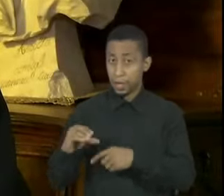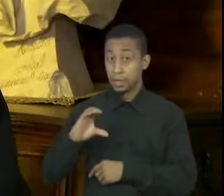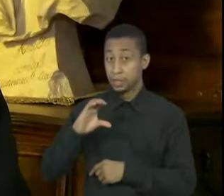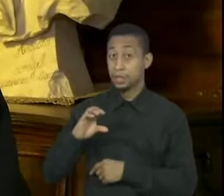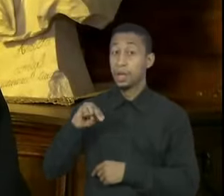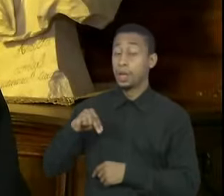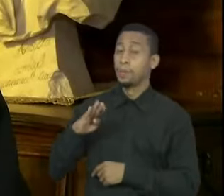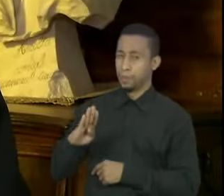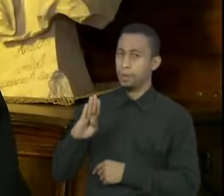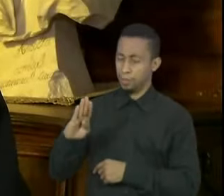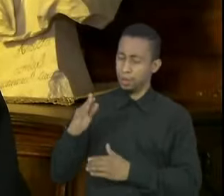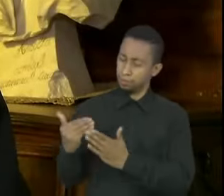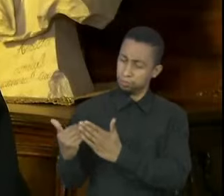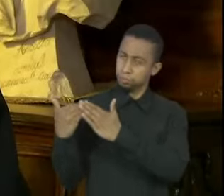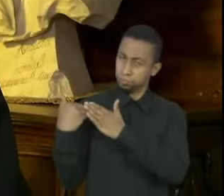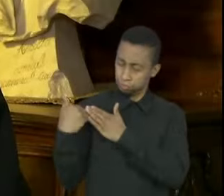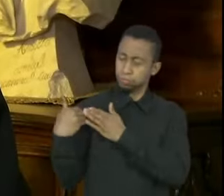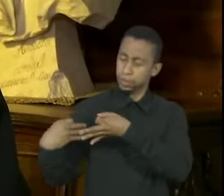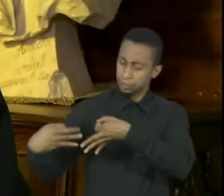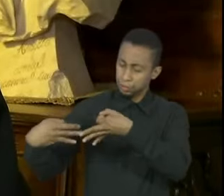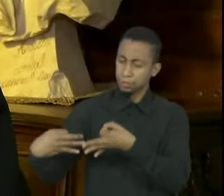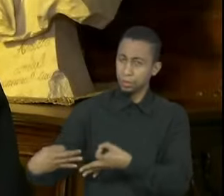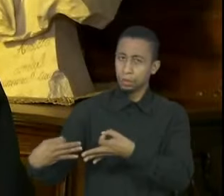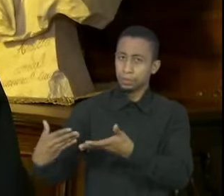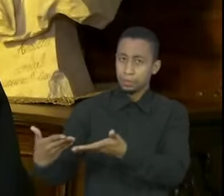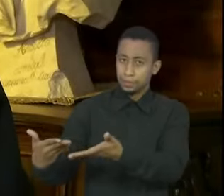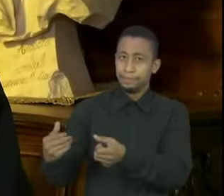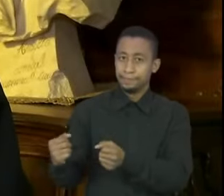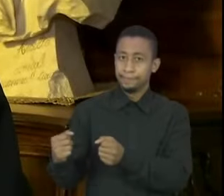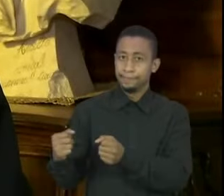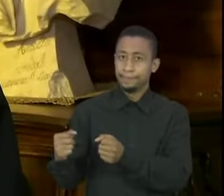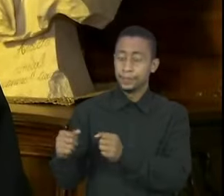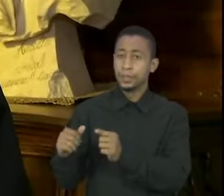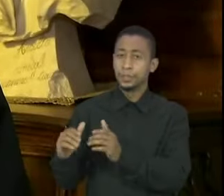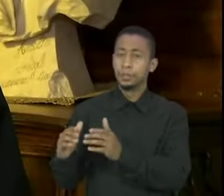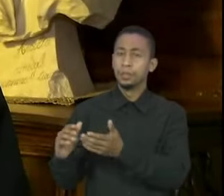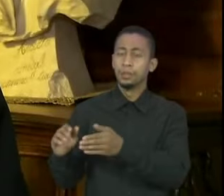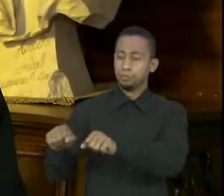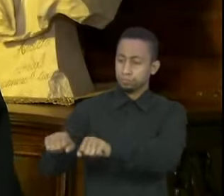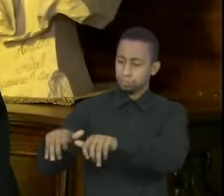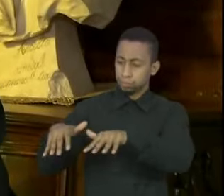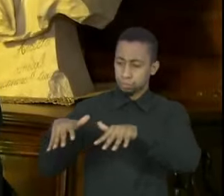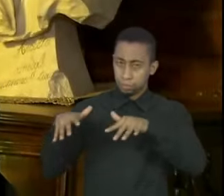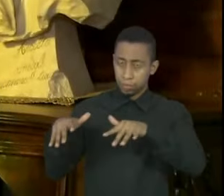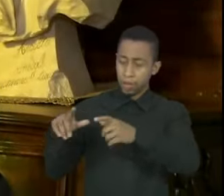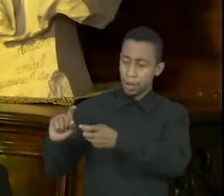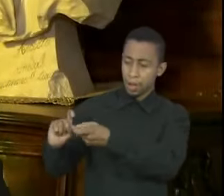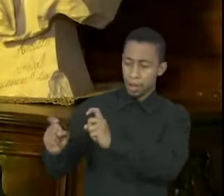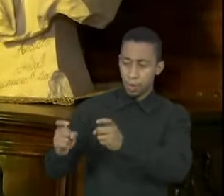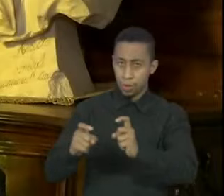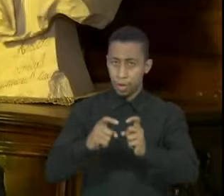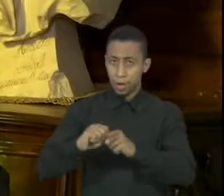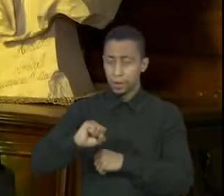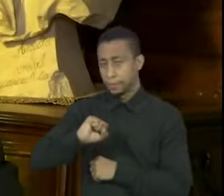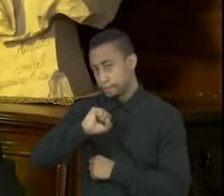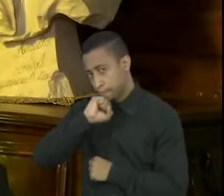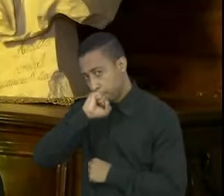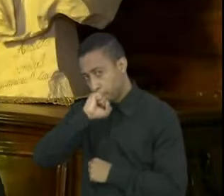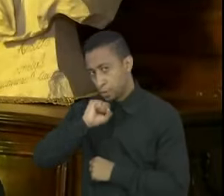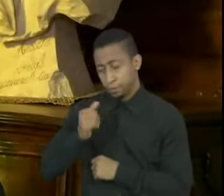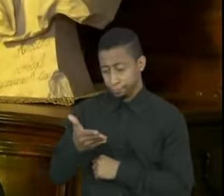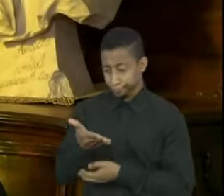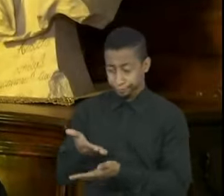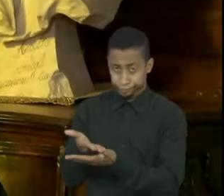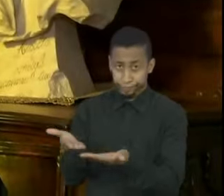cumpra o seu papel enquanto a conferência dos bispos a conferência dos bispos